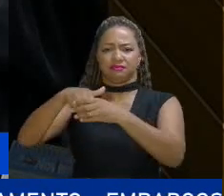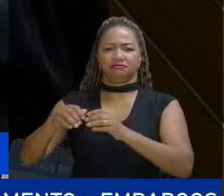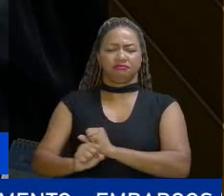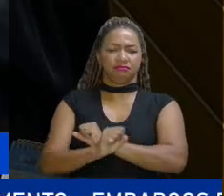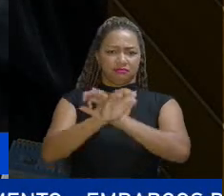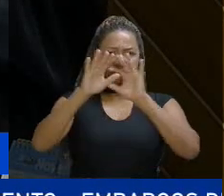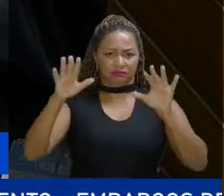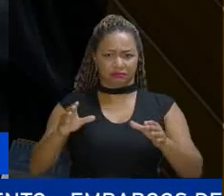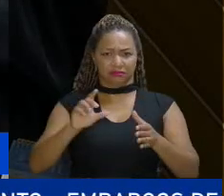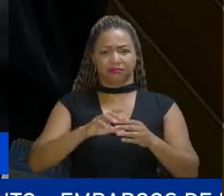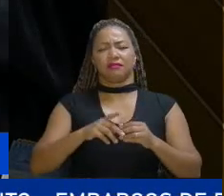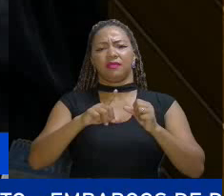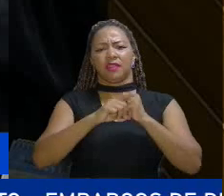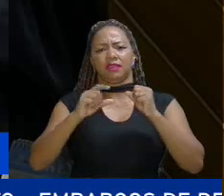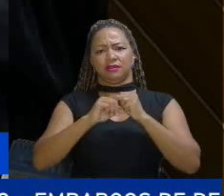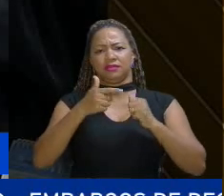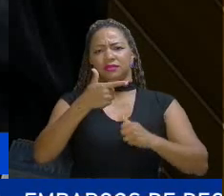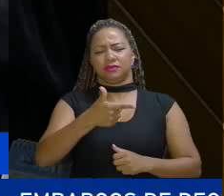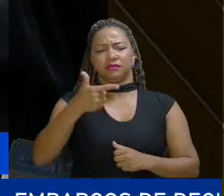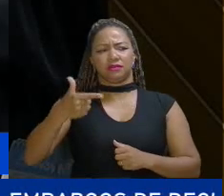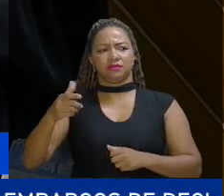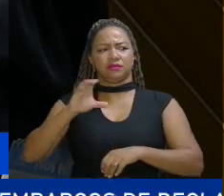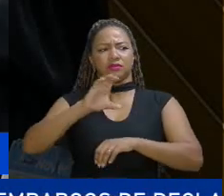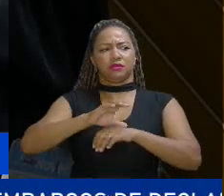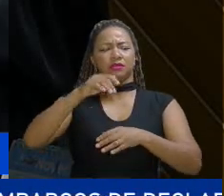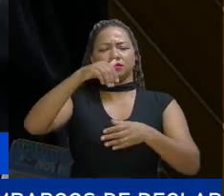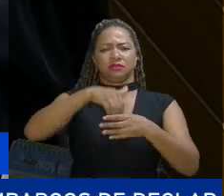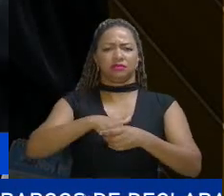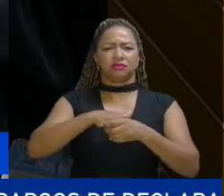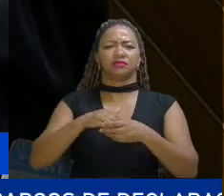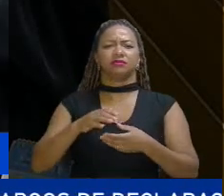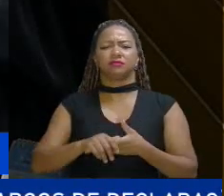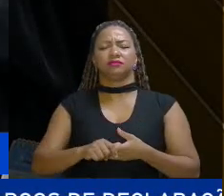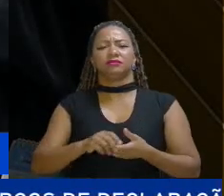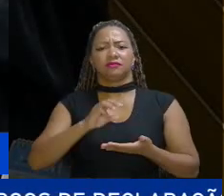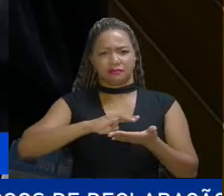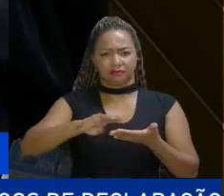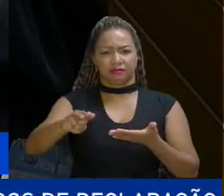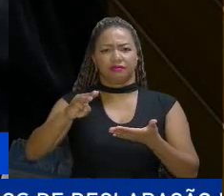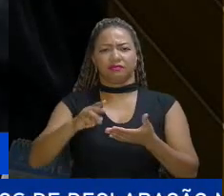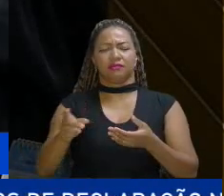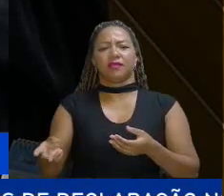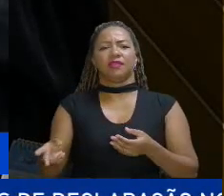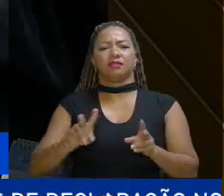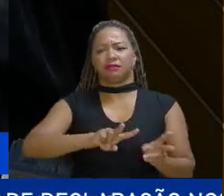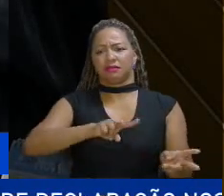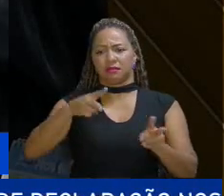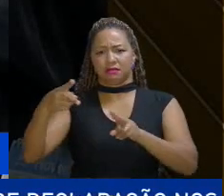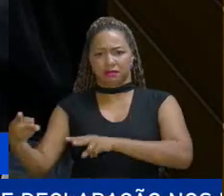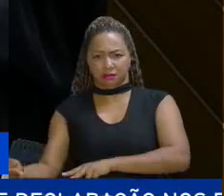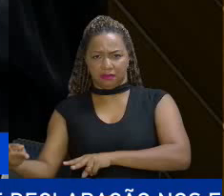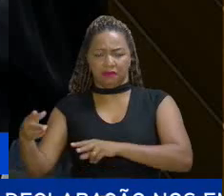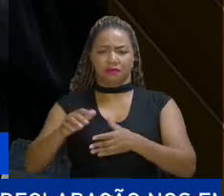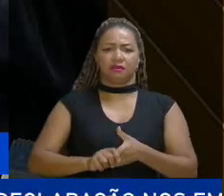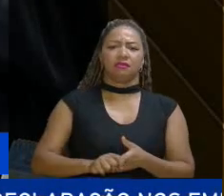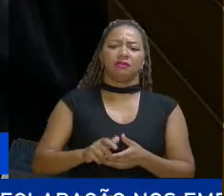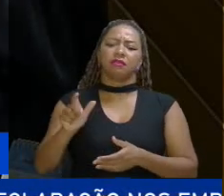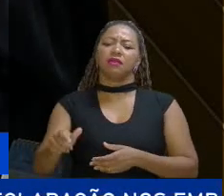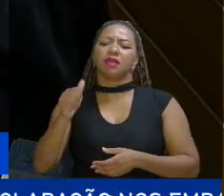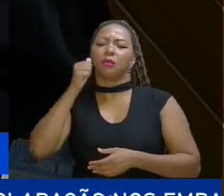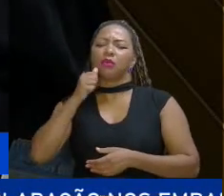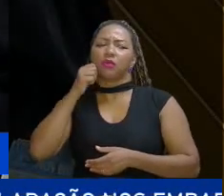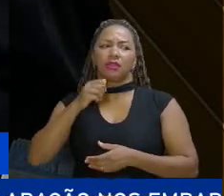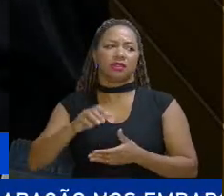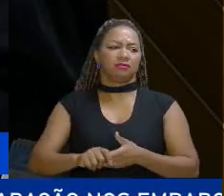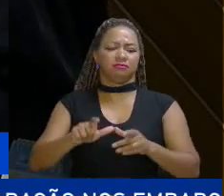a aplicação do artigo 222 do Código Eleitoral, sendo inviável a transferência dos votos para o partido pelo qual a candidata cassada foi